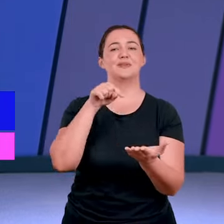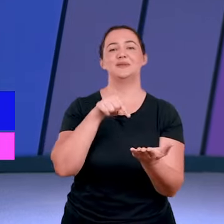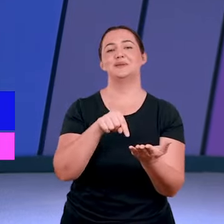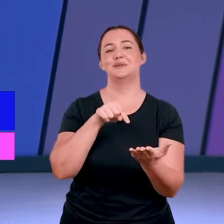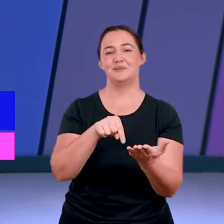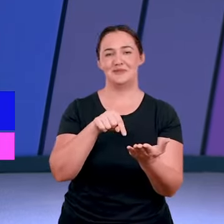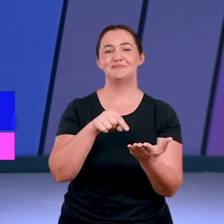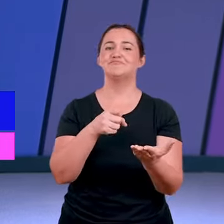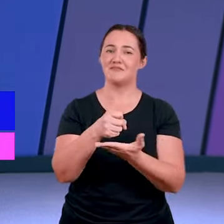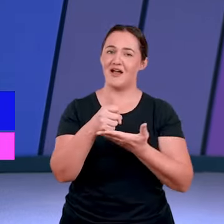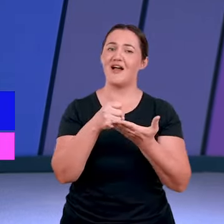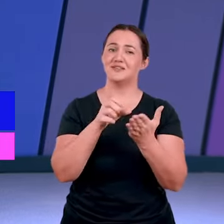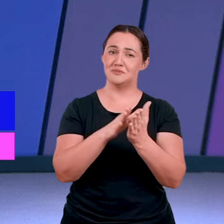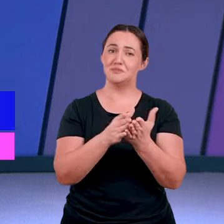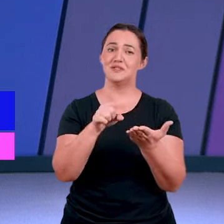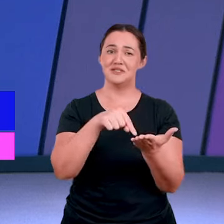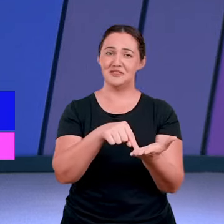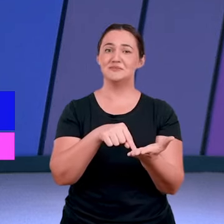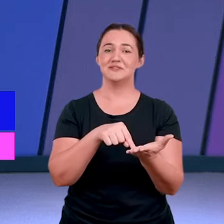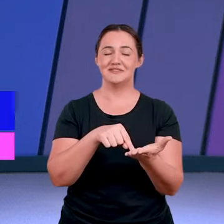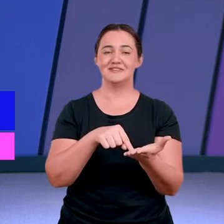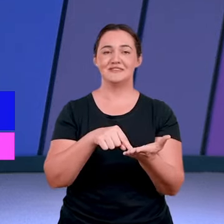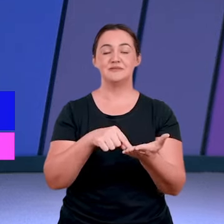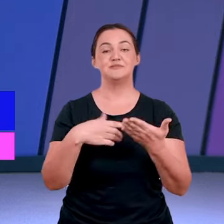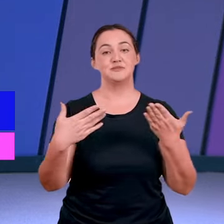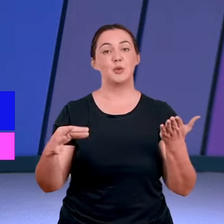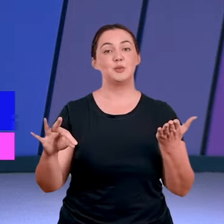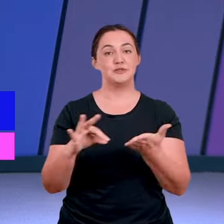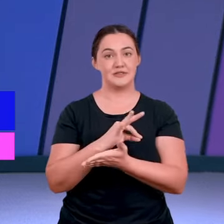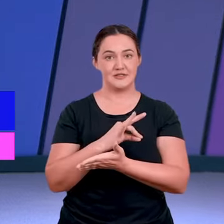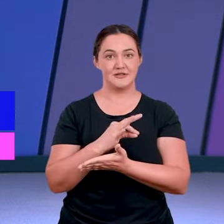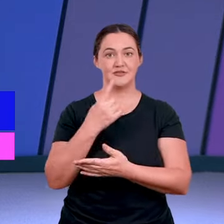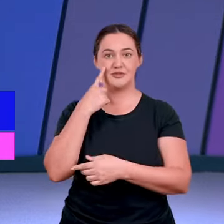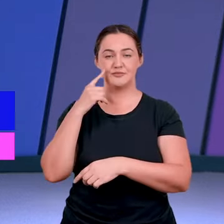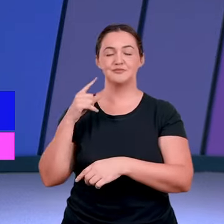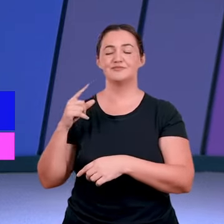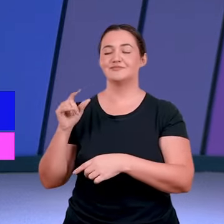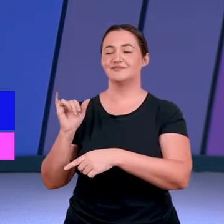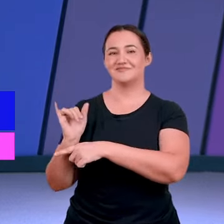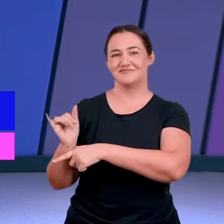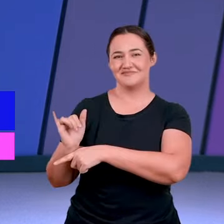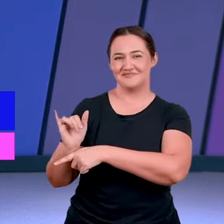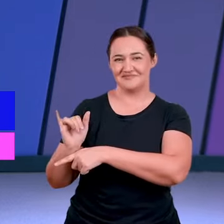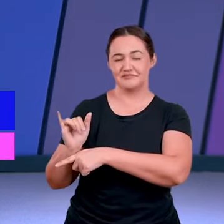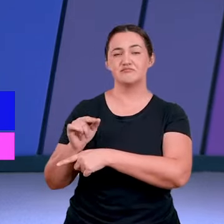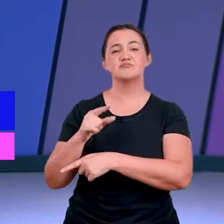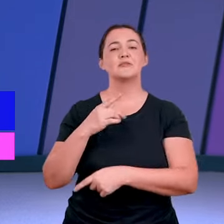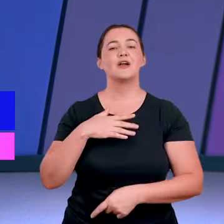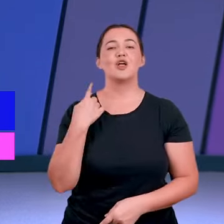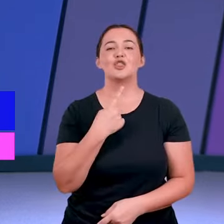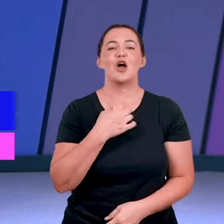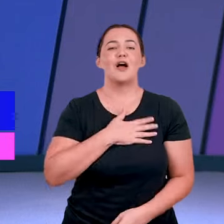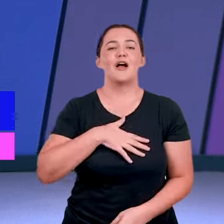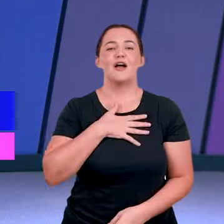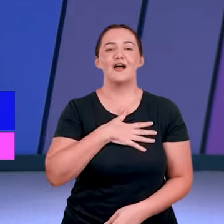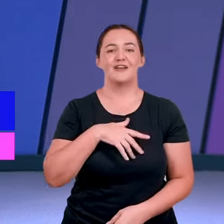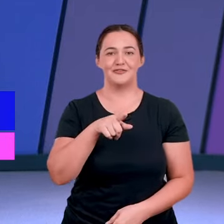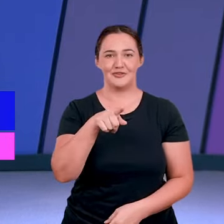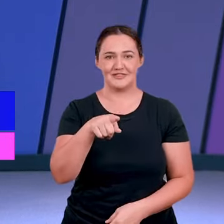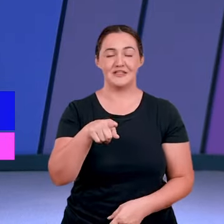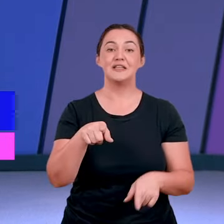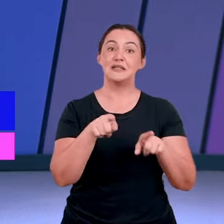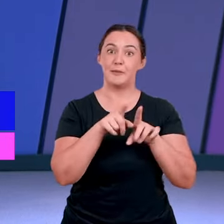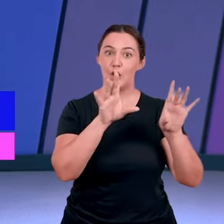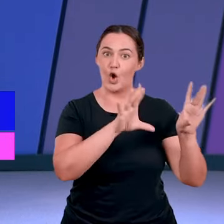revelação está pautada na Bíblia, na palavra do Senhor. Então se inscreva lá no nosso canal, vai ser uma alegria te receber.